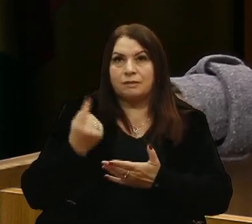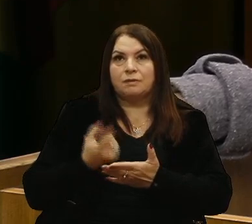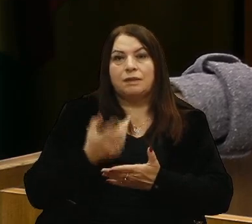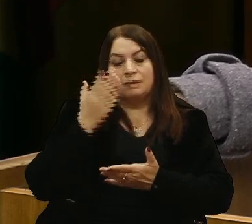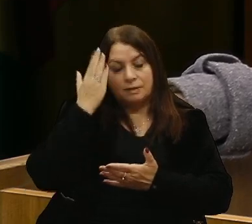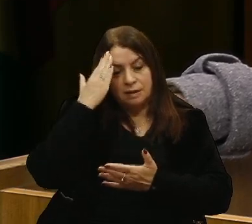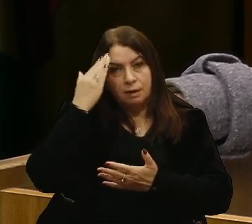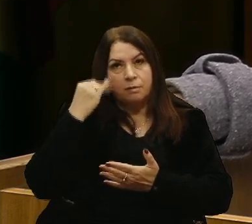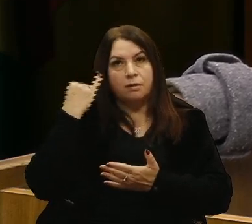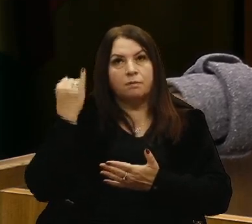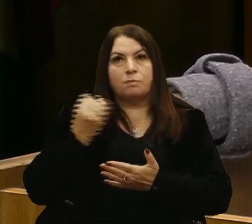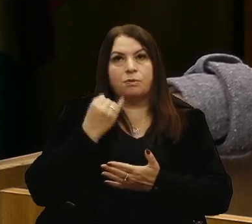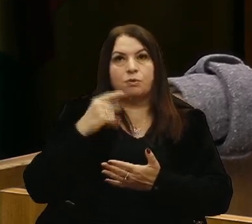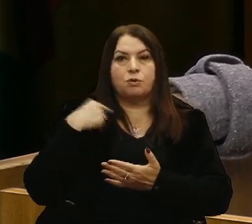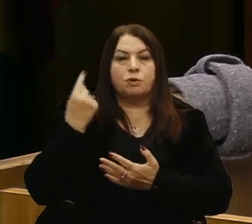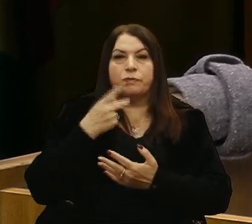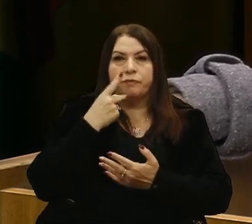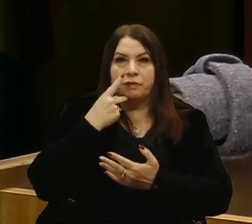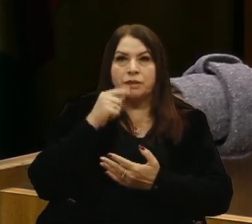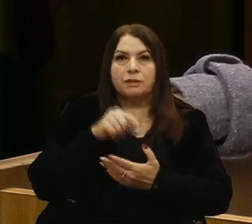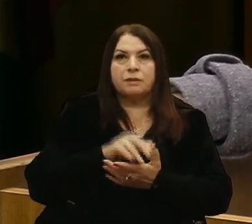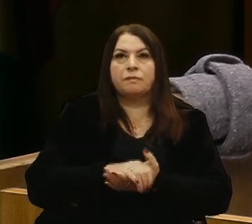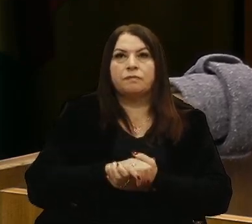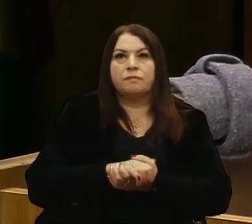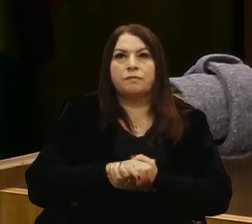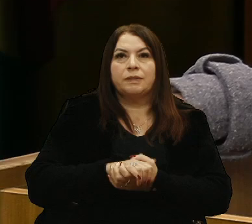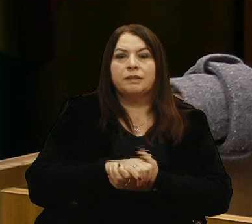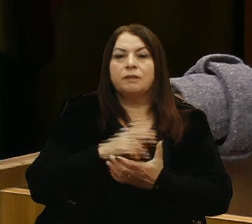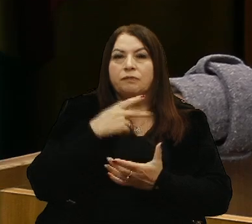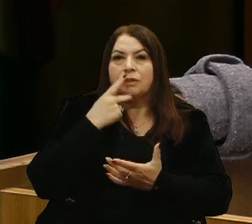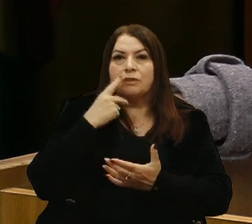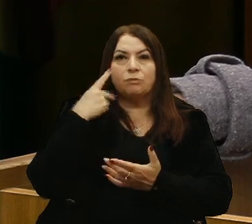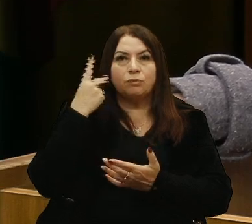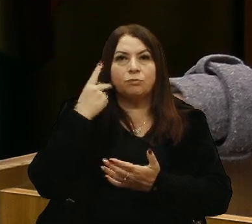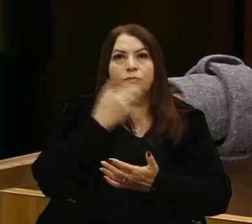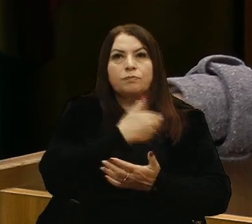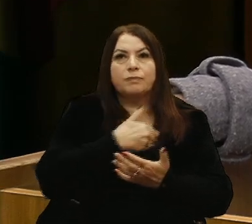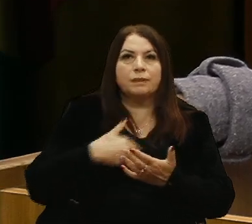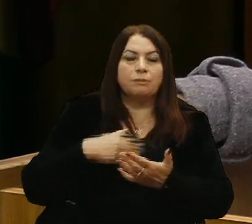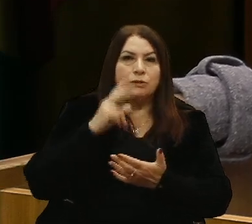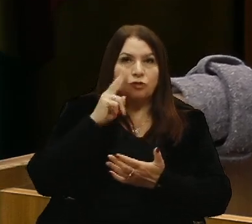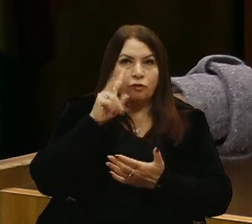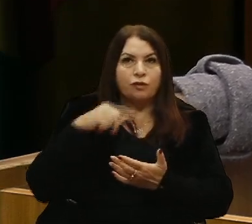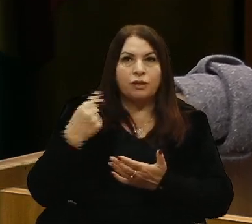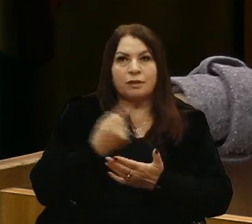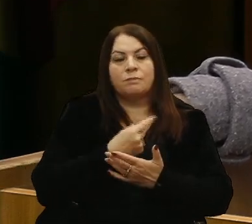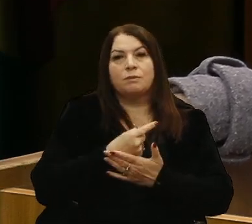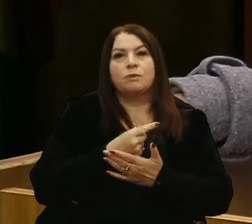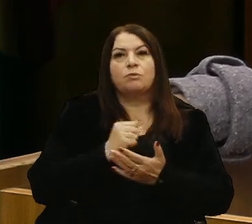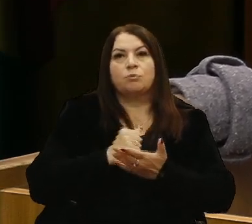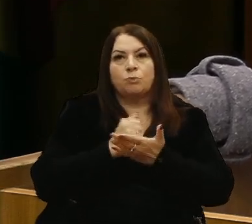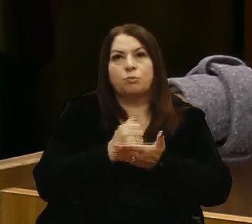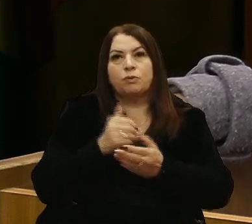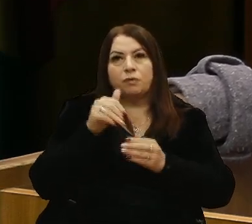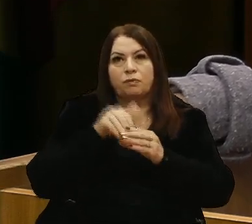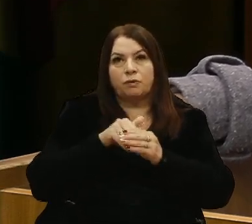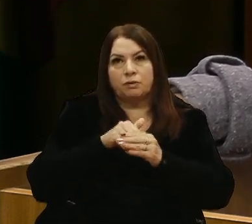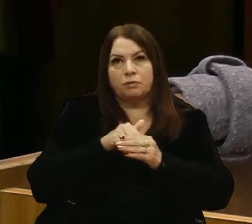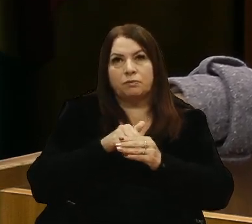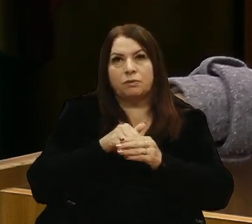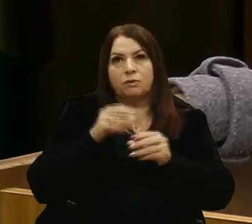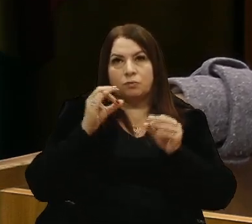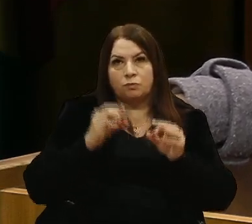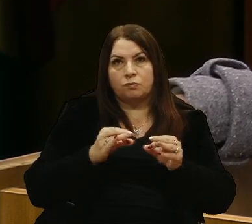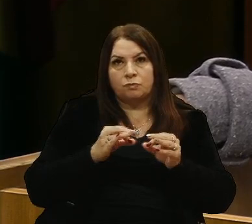sabe a importância de nós falarmos disso e de falarmos de políticas públicas de fortalecimento. Então, contem com o meu voto e eu